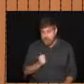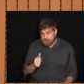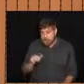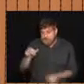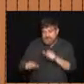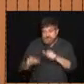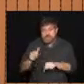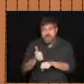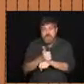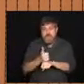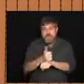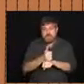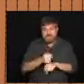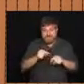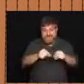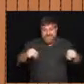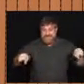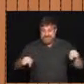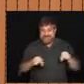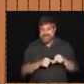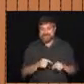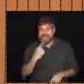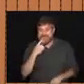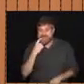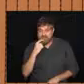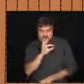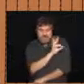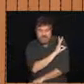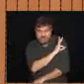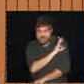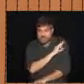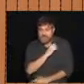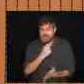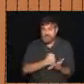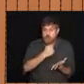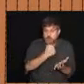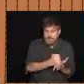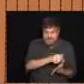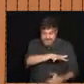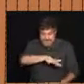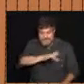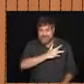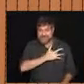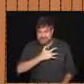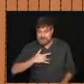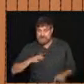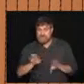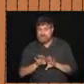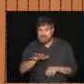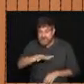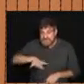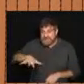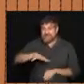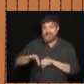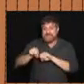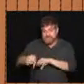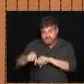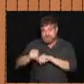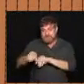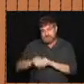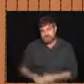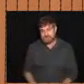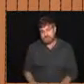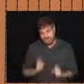os profissionais no Salão Vermelho que estão sendo admitidos tanto na área de saúde quanto na área de educação.